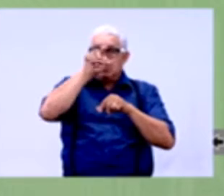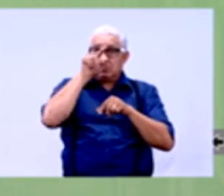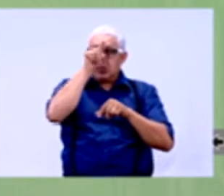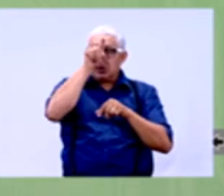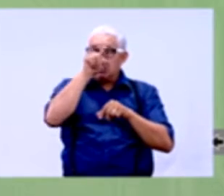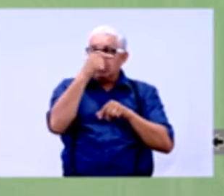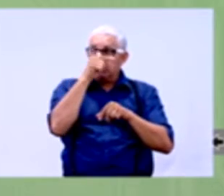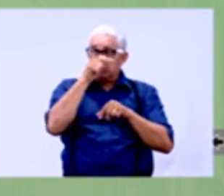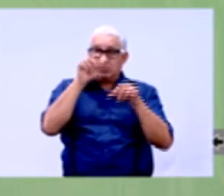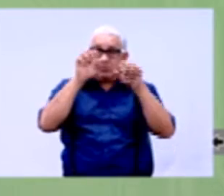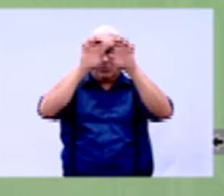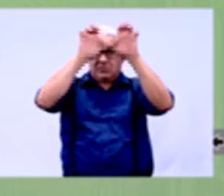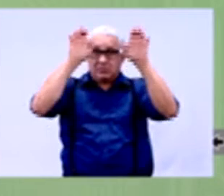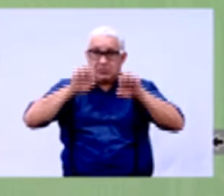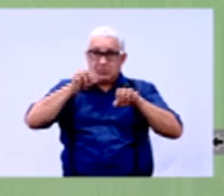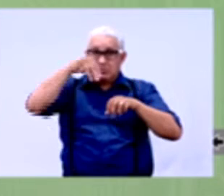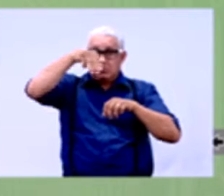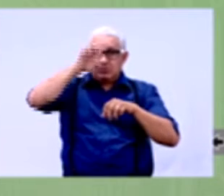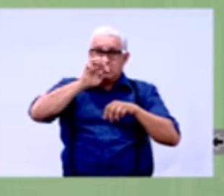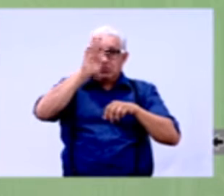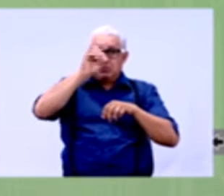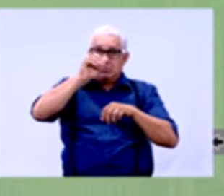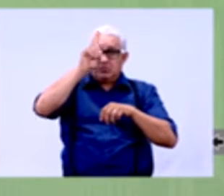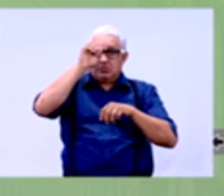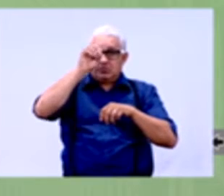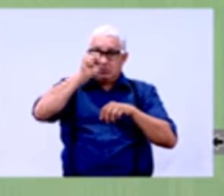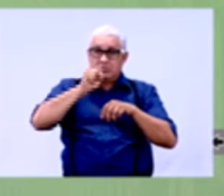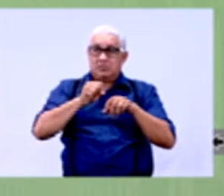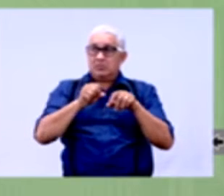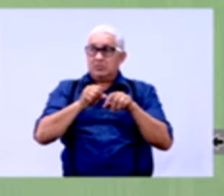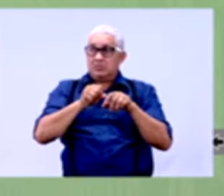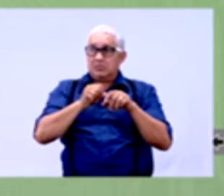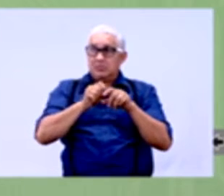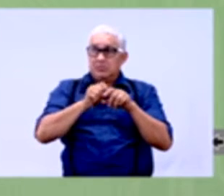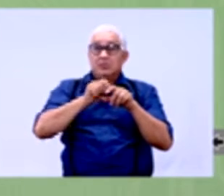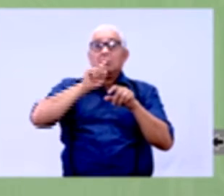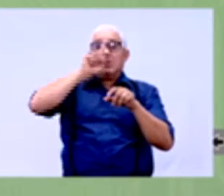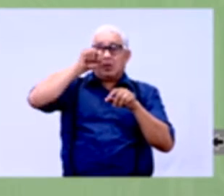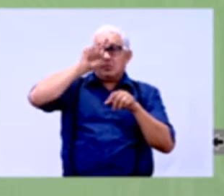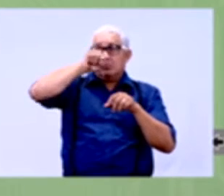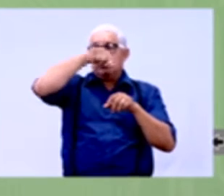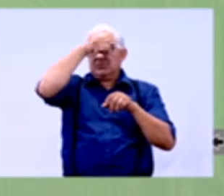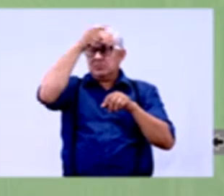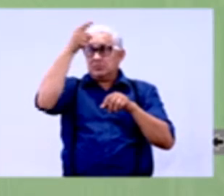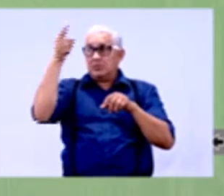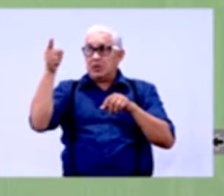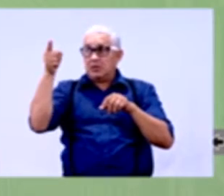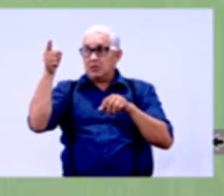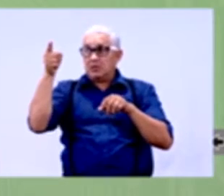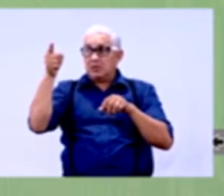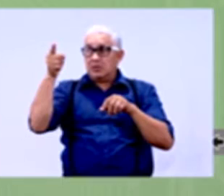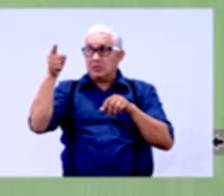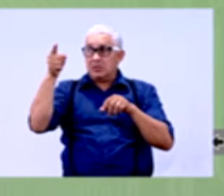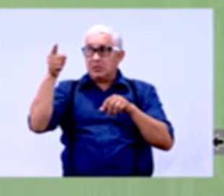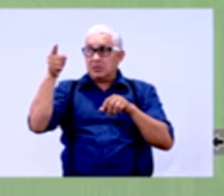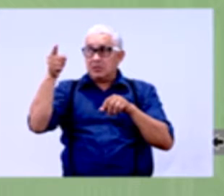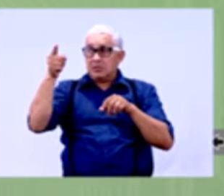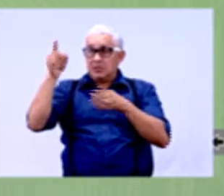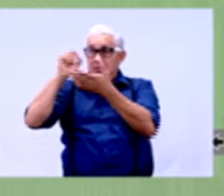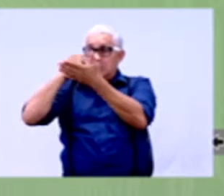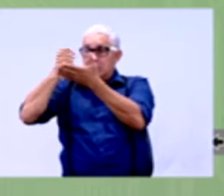ele não tem estrutura de método. Estrutura de método, de mensagem, vai ter só aqui quando a aplicação estiver interagindo com a camada